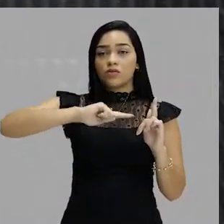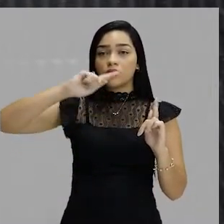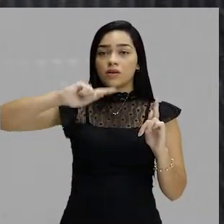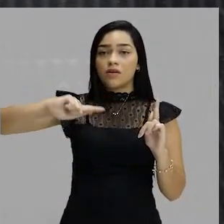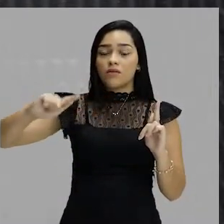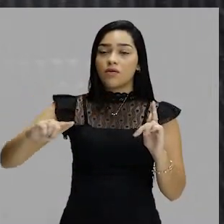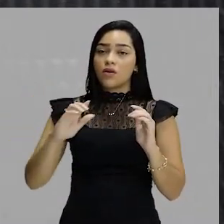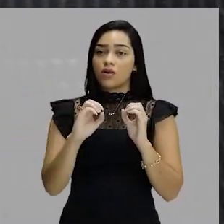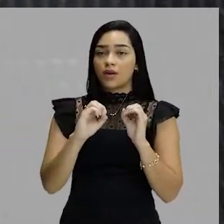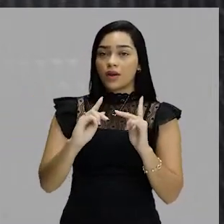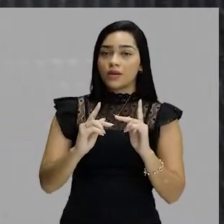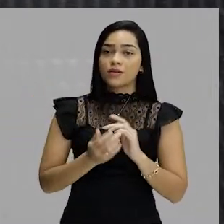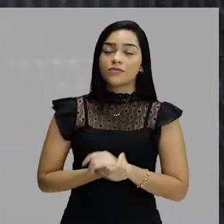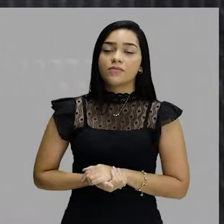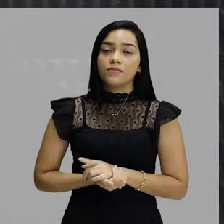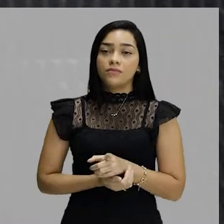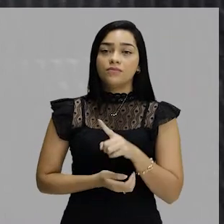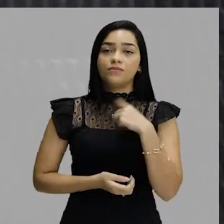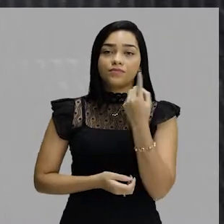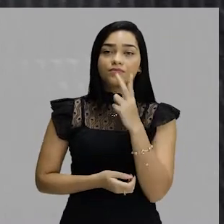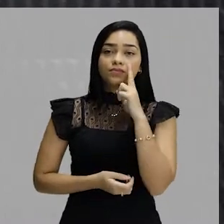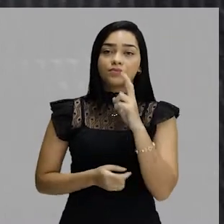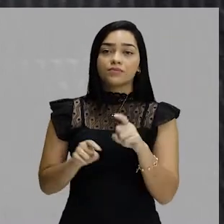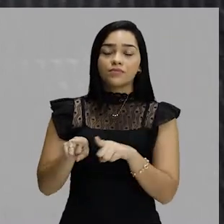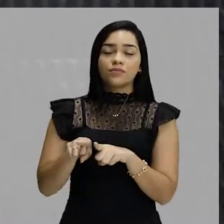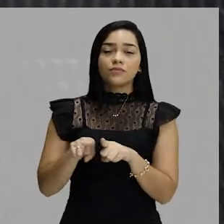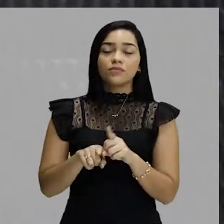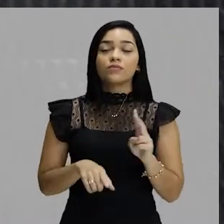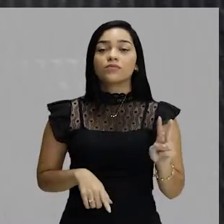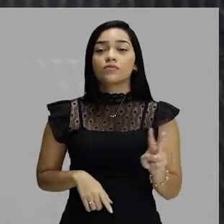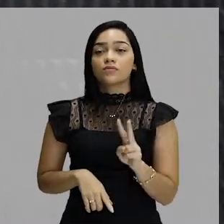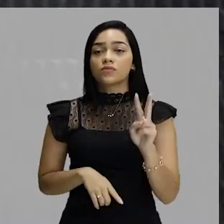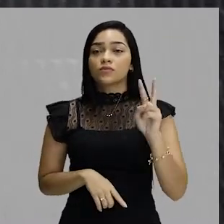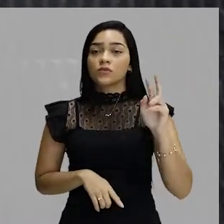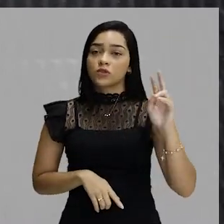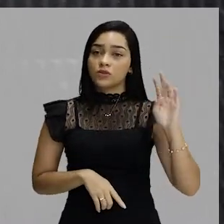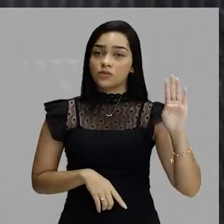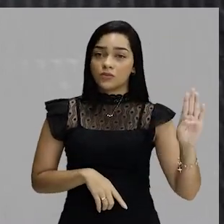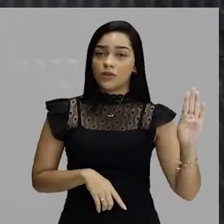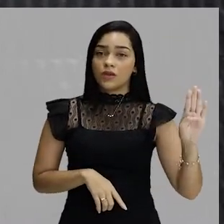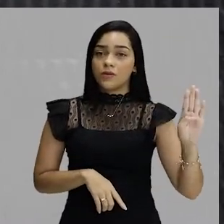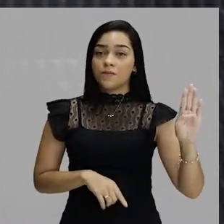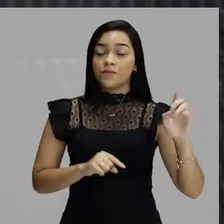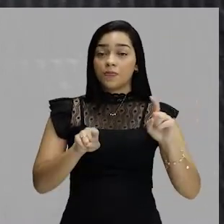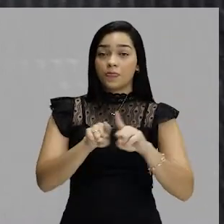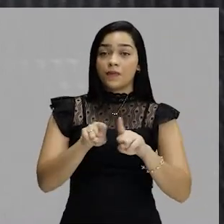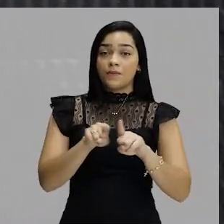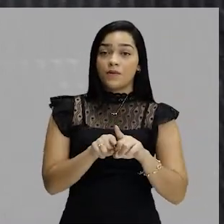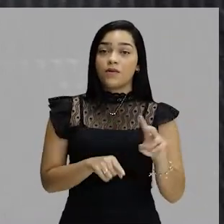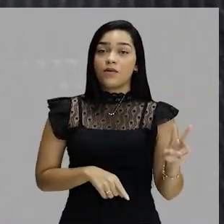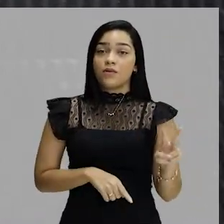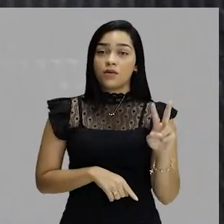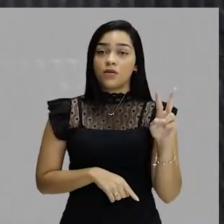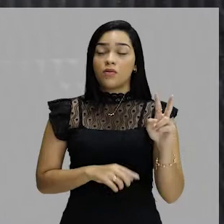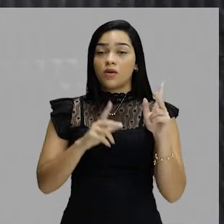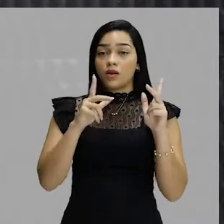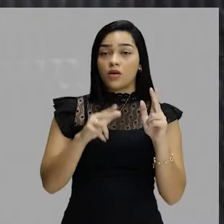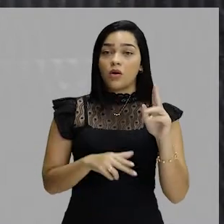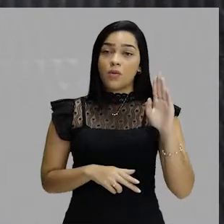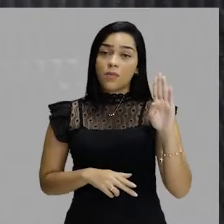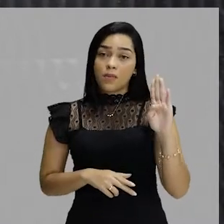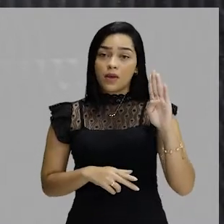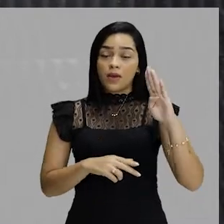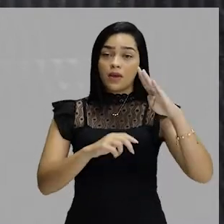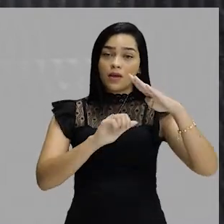Ok? Pessoal, a gente vai ver aqui que esse valor aqui é o valor de b, e esse valor aqui vale menos b sobre